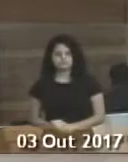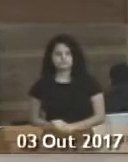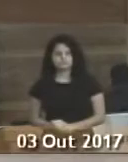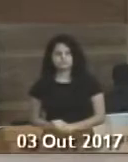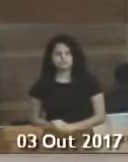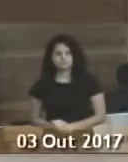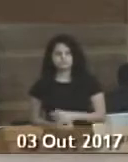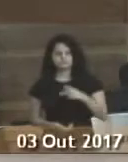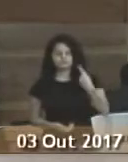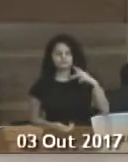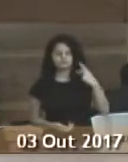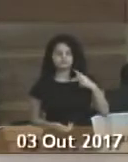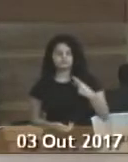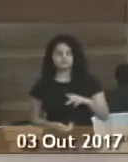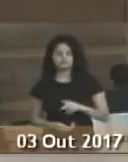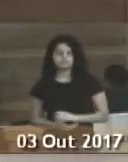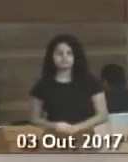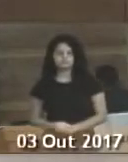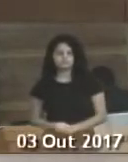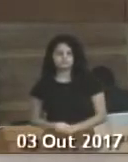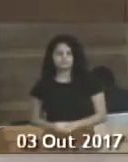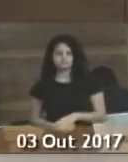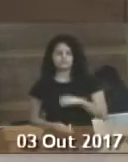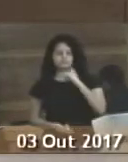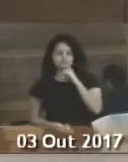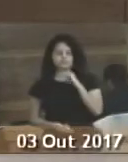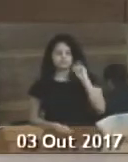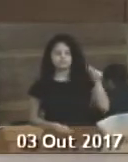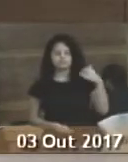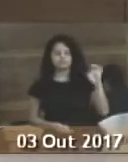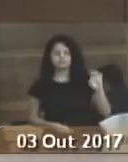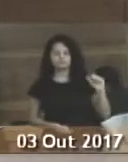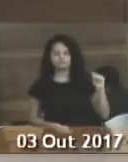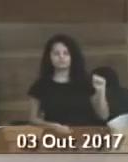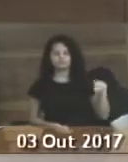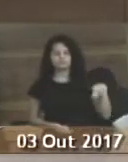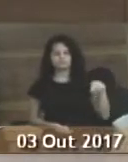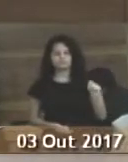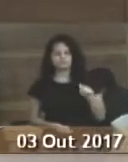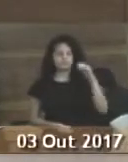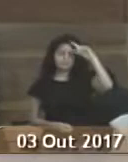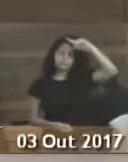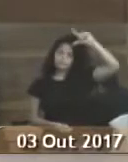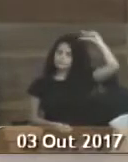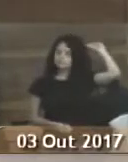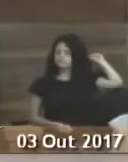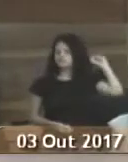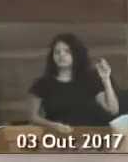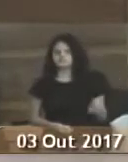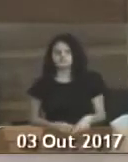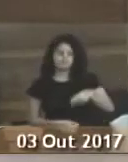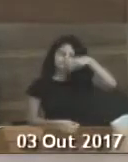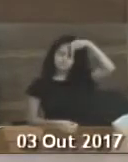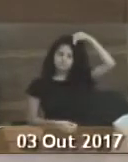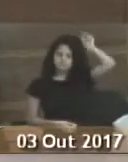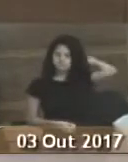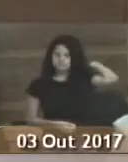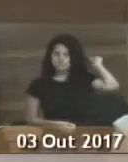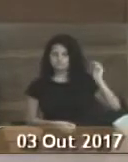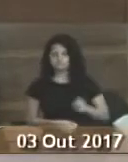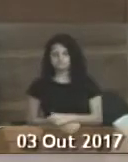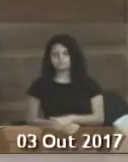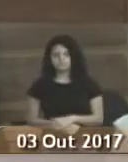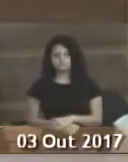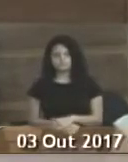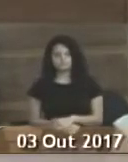Severino de Azevedo, Elin Sindicato, Jean Carlos de Almeida, o Jean, Leandro da Silva de Oliveira, o Leandro Moraria, Marco Antônio Braga da Silva Pinheiro,